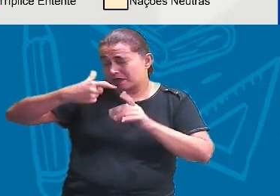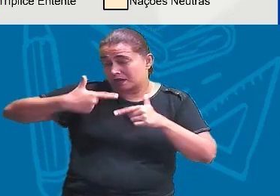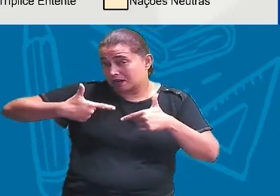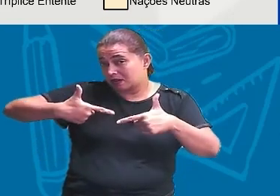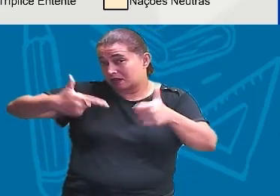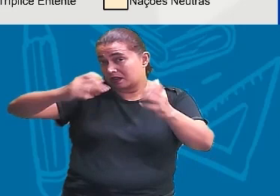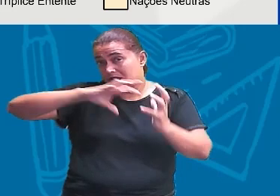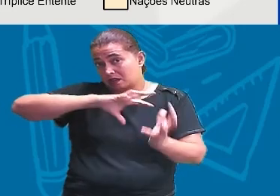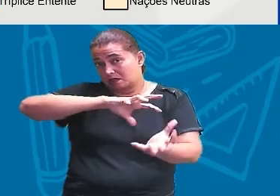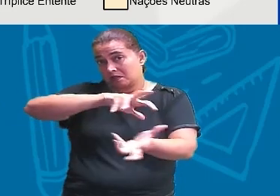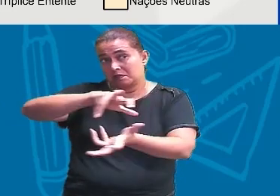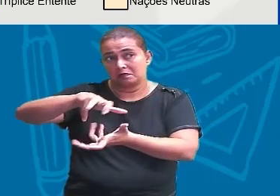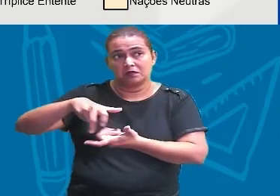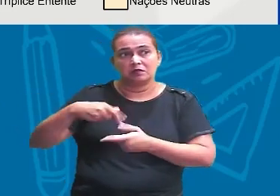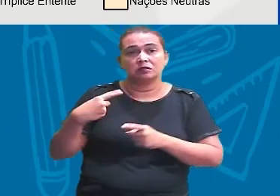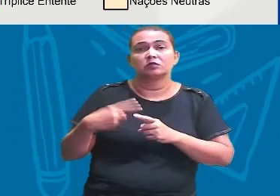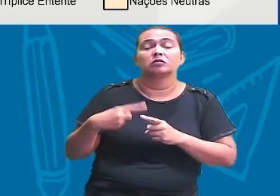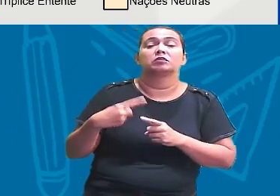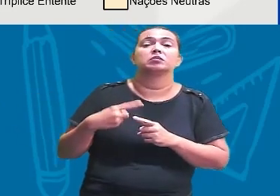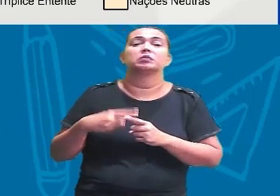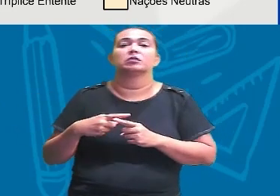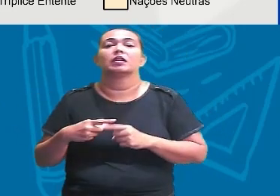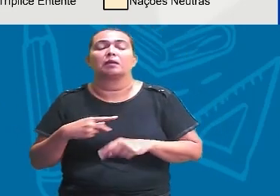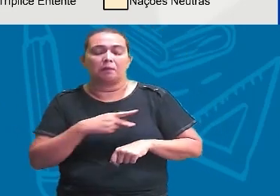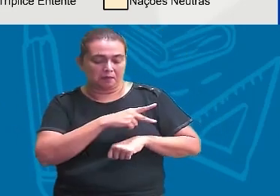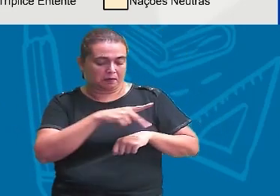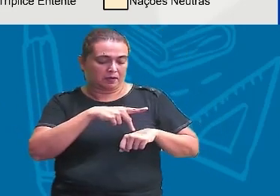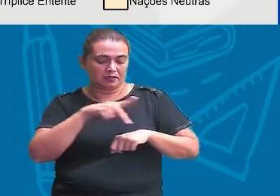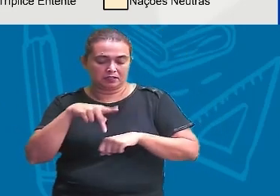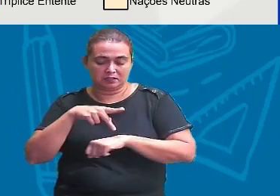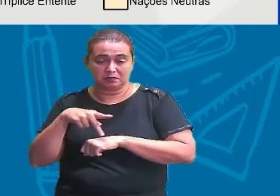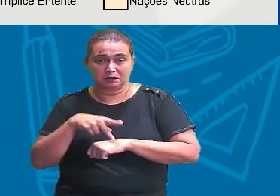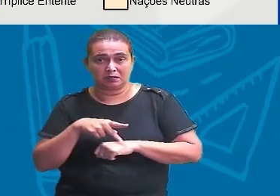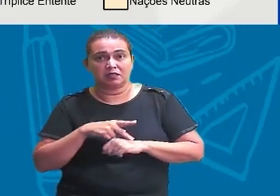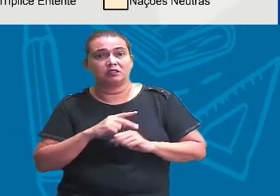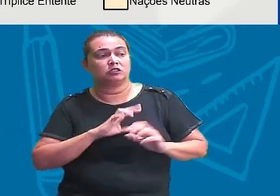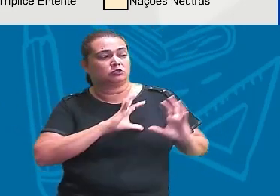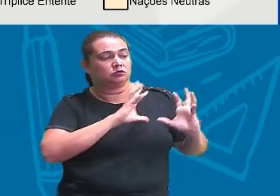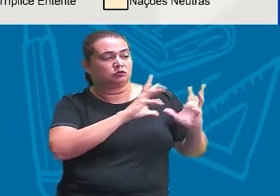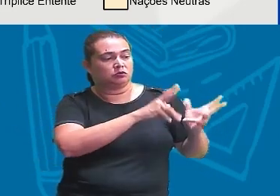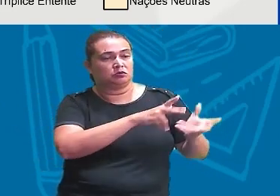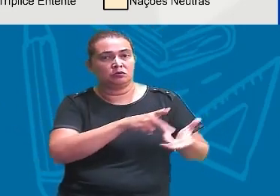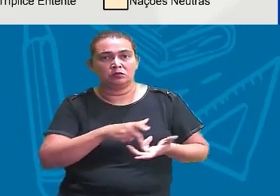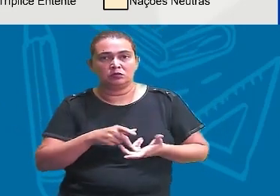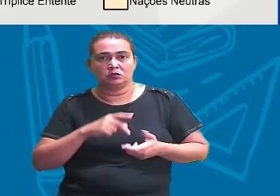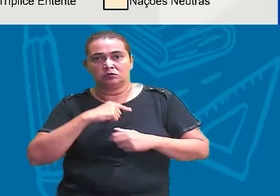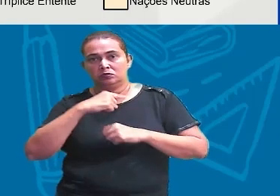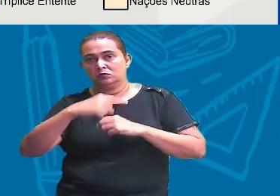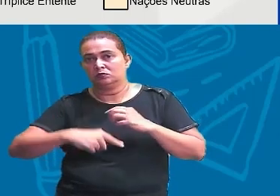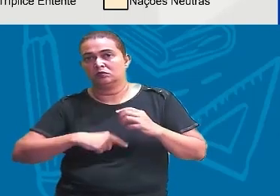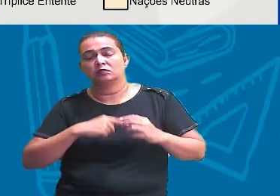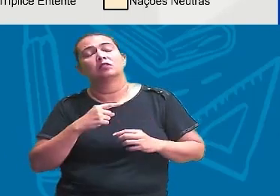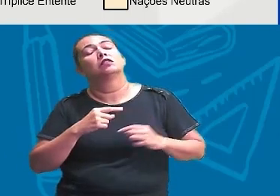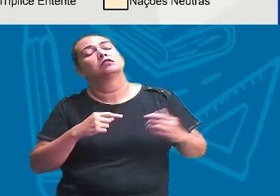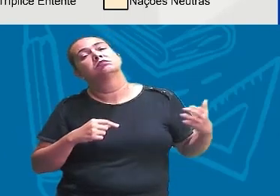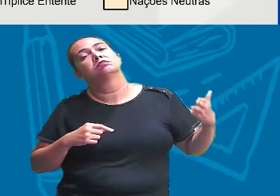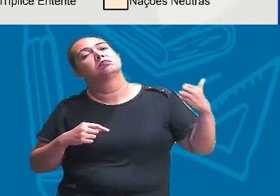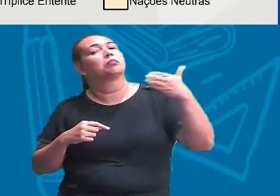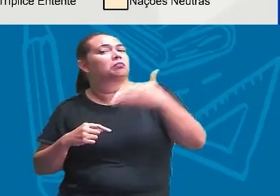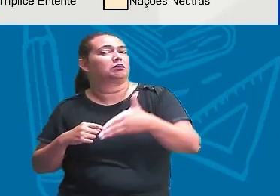outros países do mundo também vão entrar nessa guerra, ou diretamente, mandando soldados,